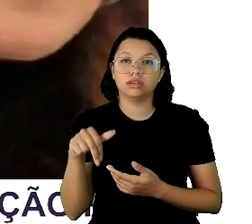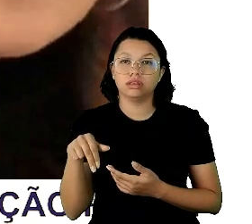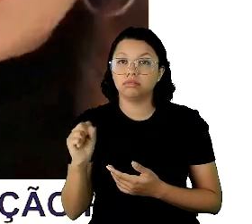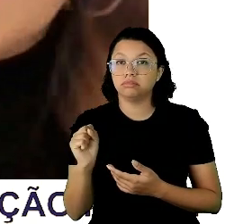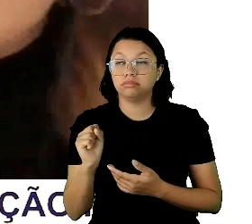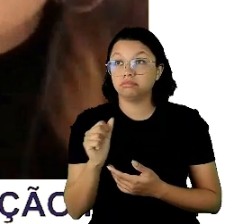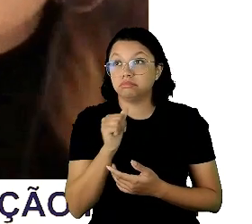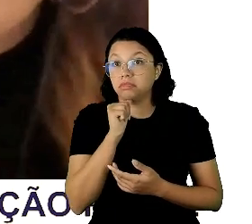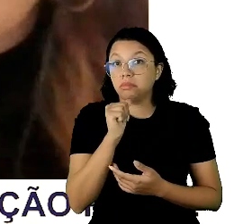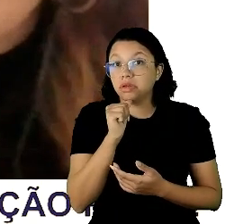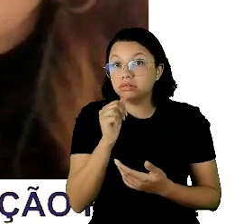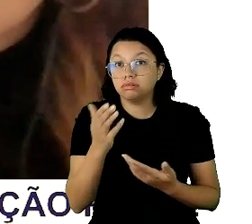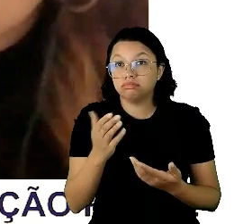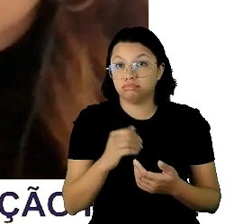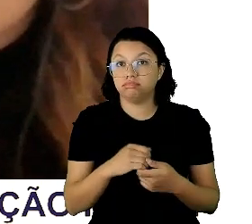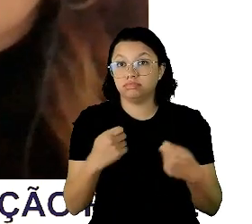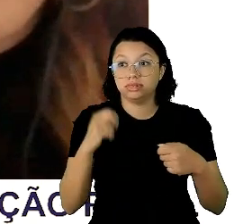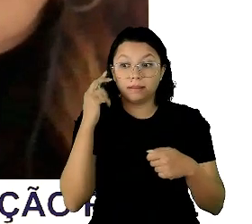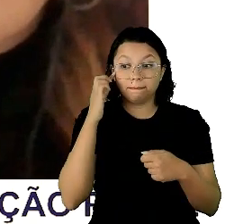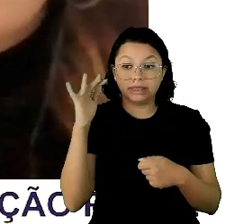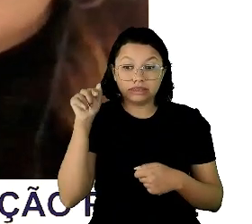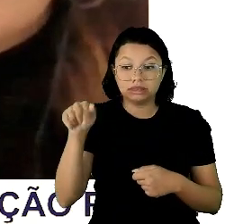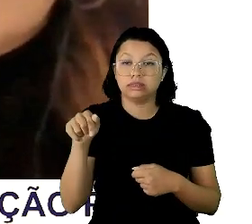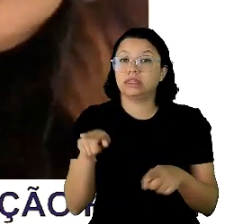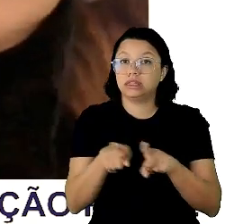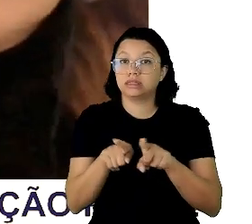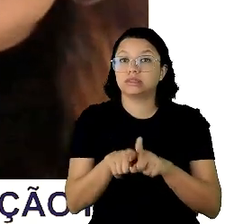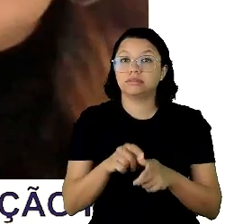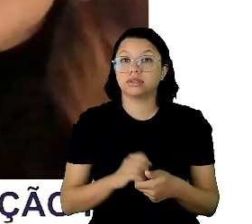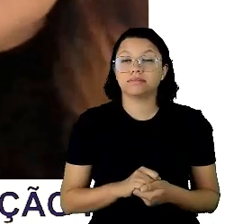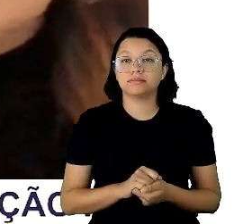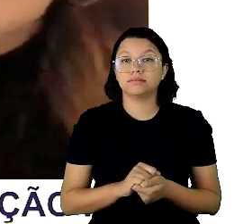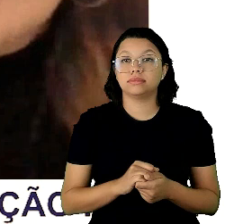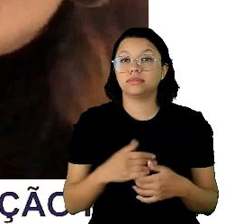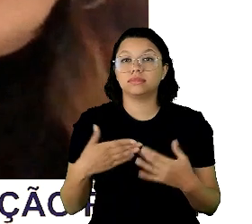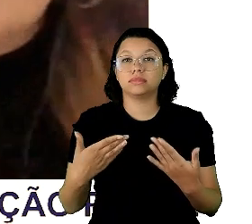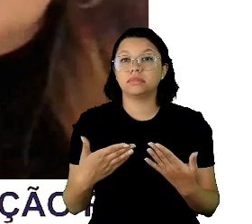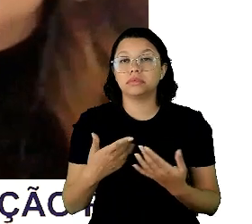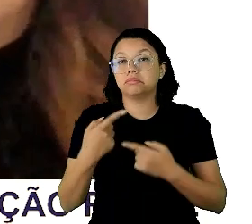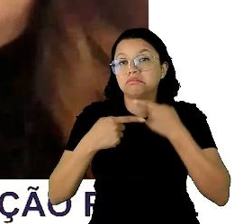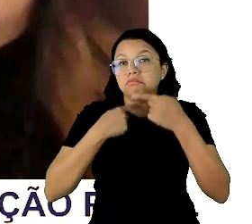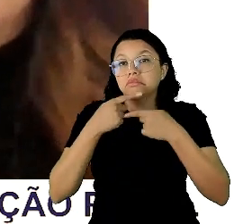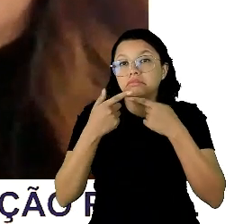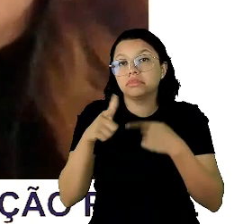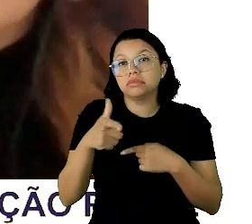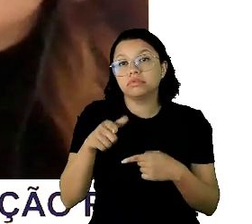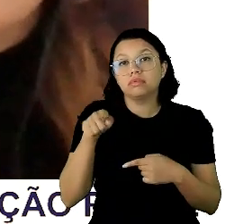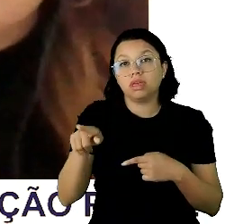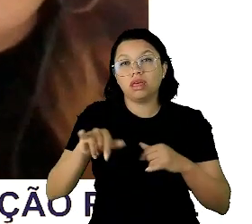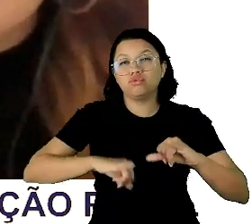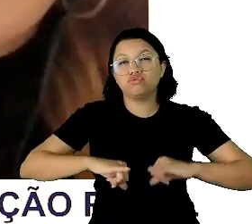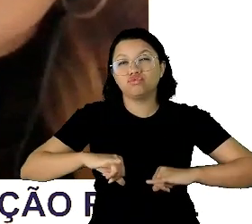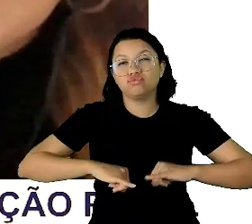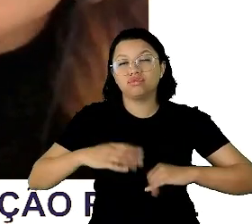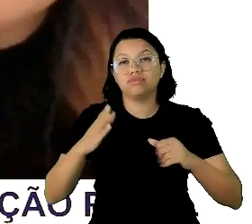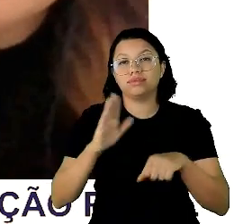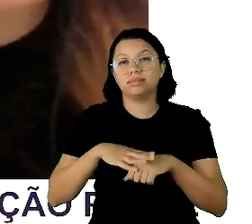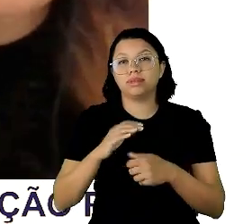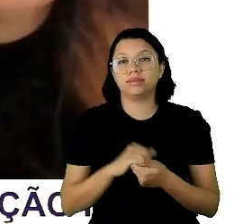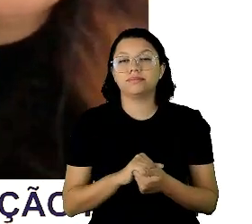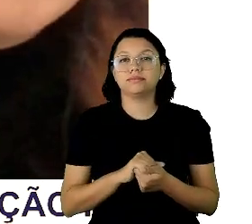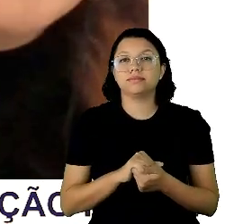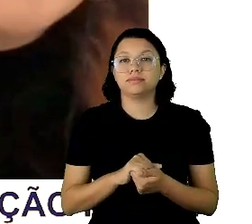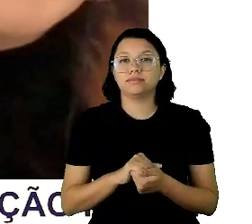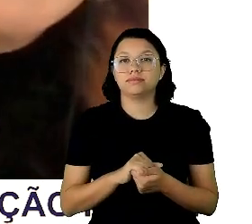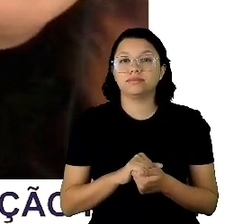A gente tem que pensar nelas também, né? Então acho que eu não tenho a menor dúvida de que elas sofrem duplamente mais. No caso